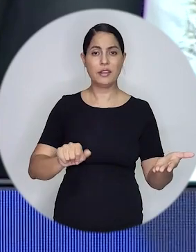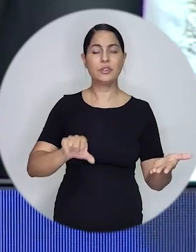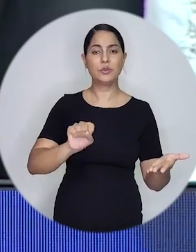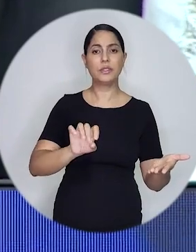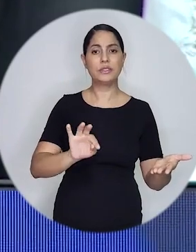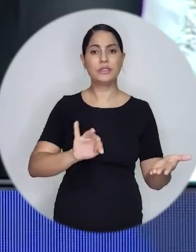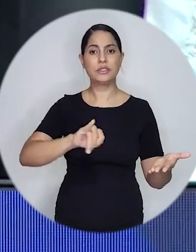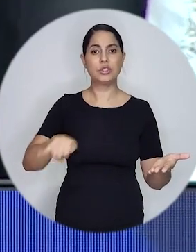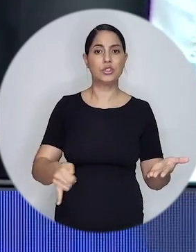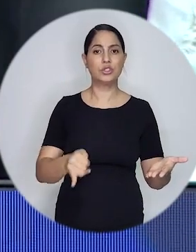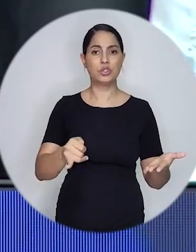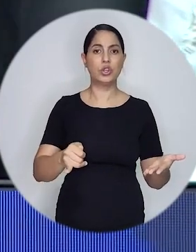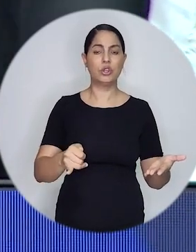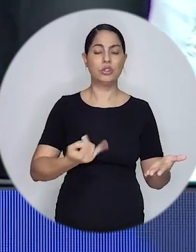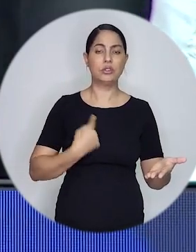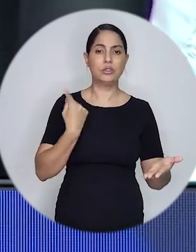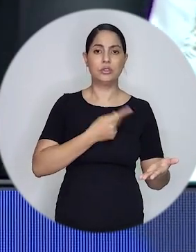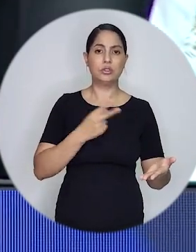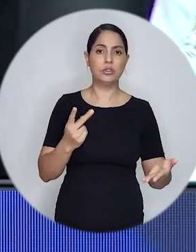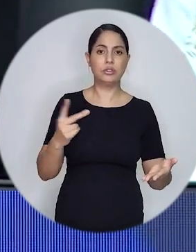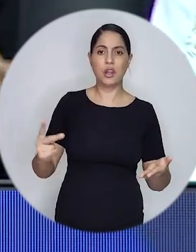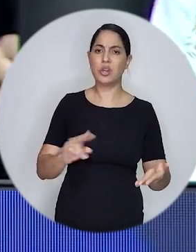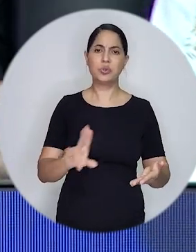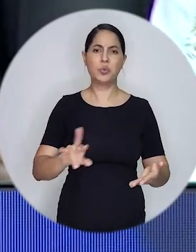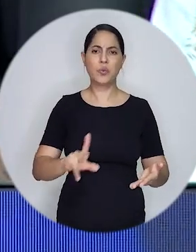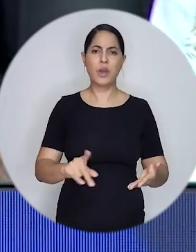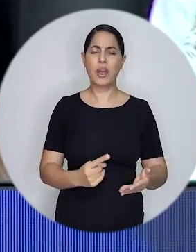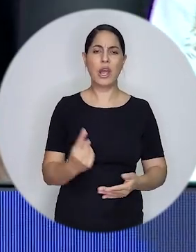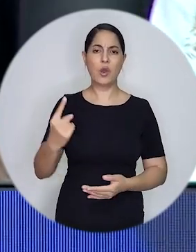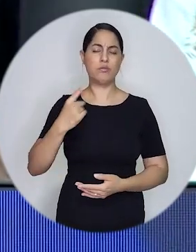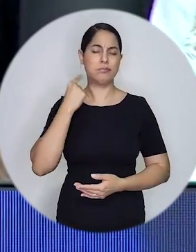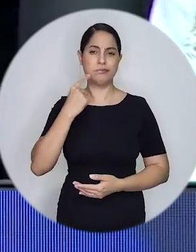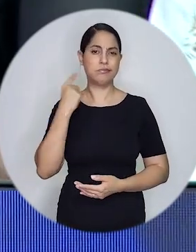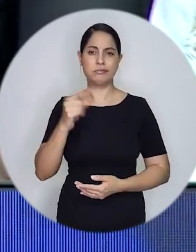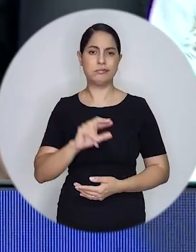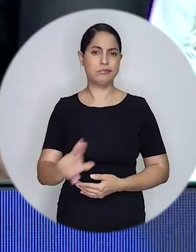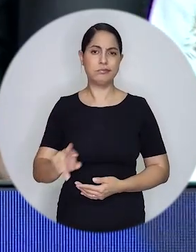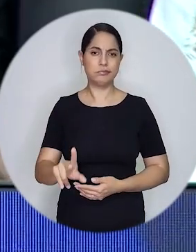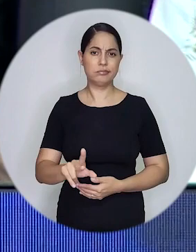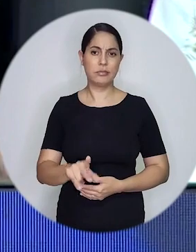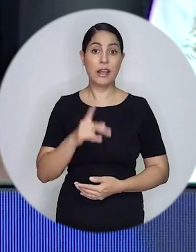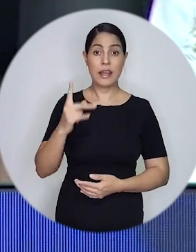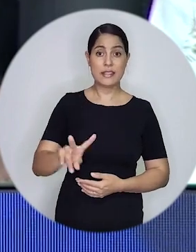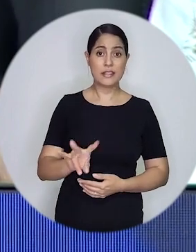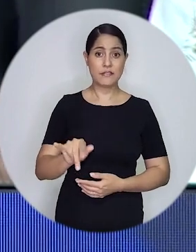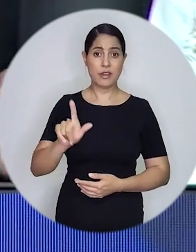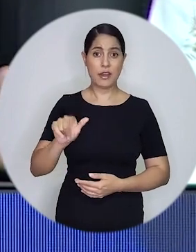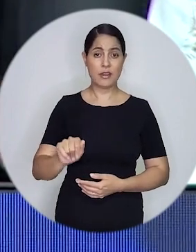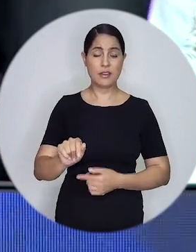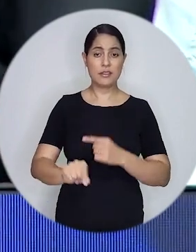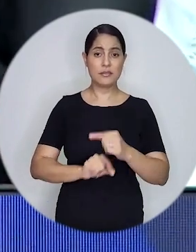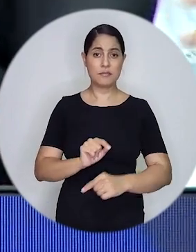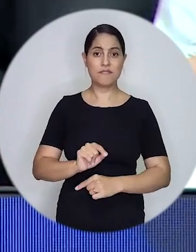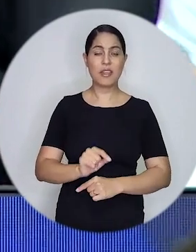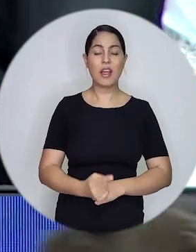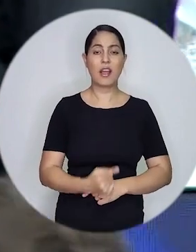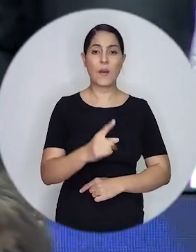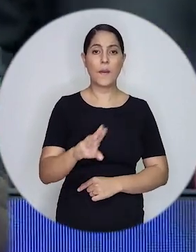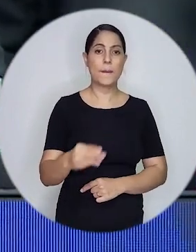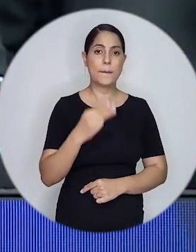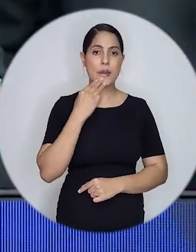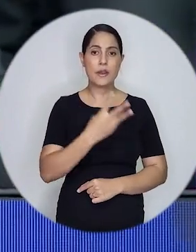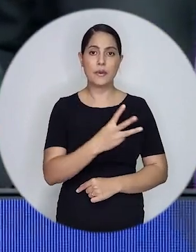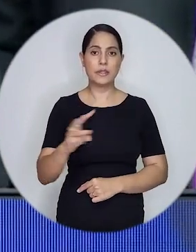Lembrando a todos e a todas que a vaga que nos é destinada não pertence a um advogado ou não pertence a